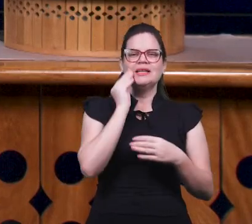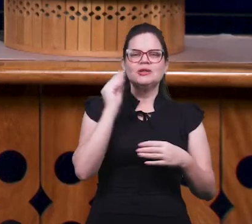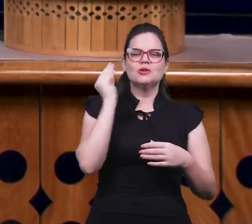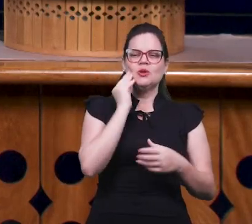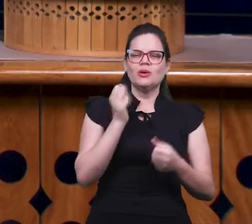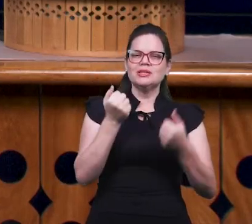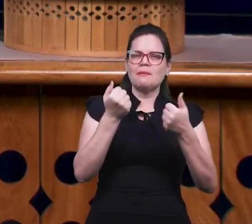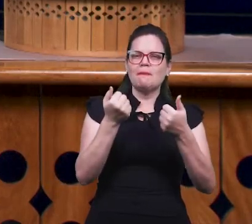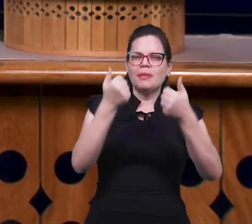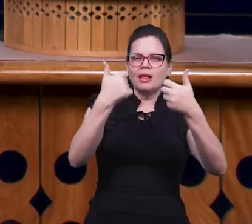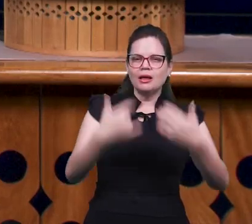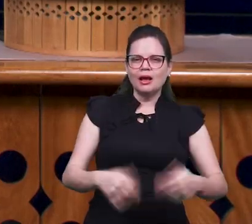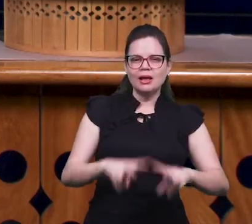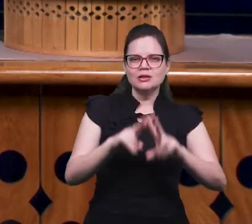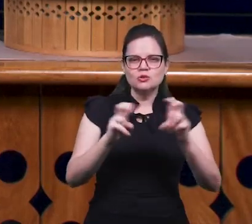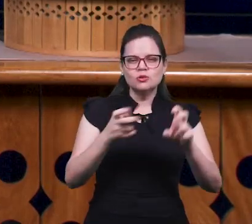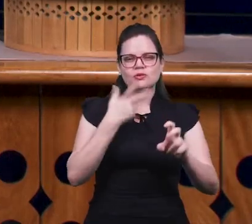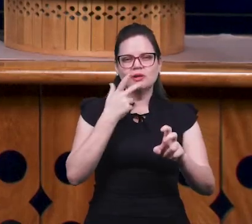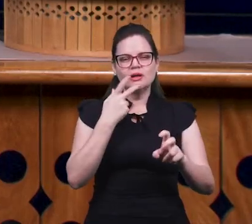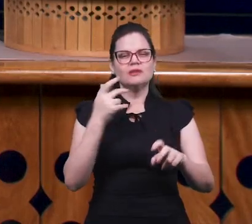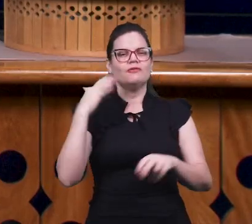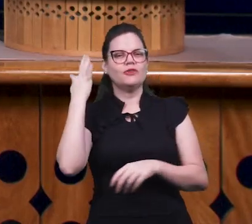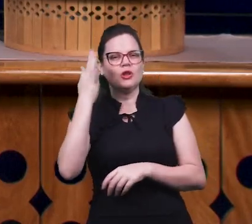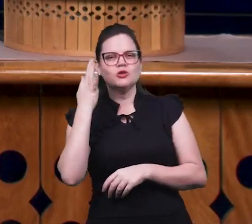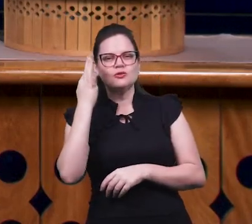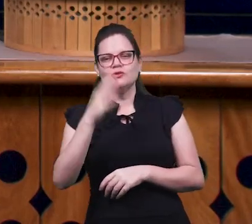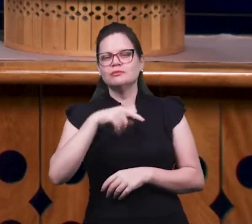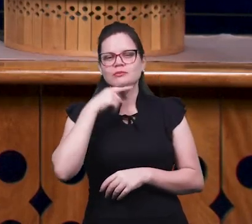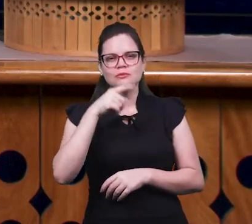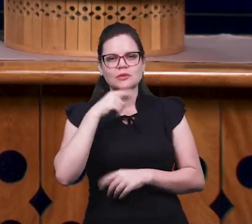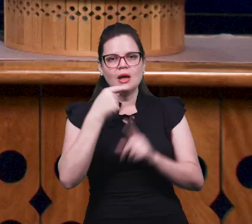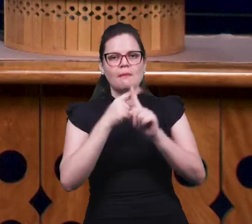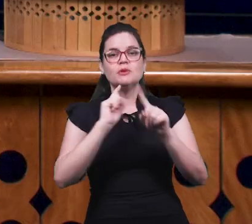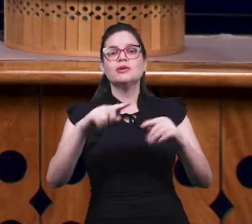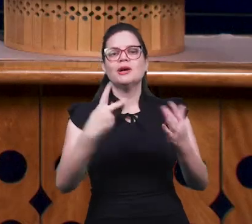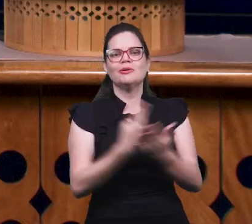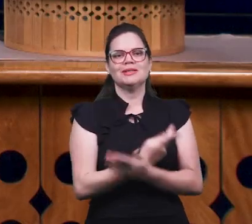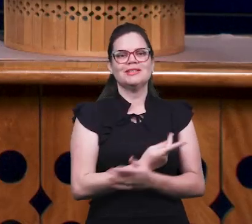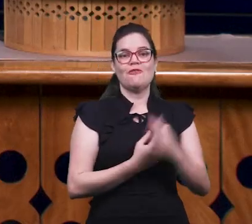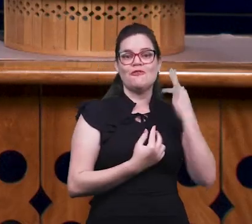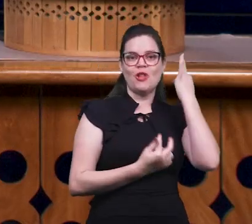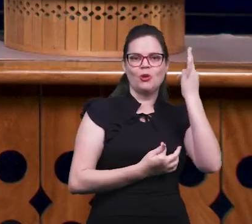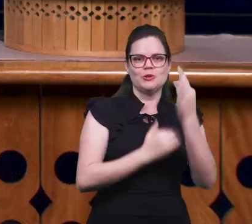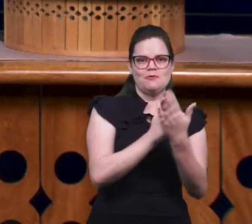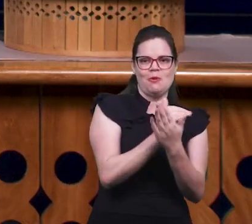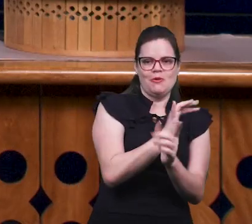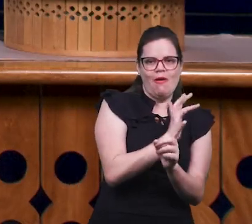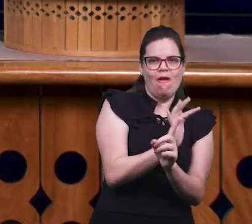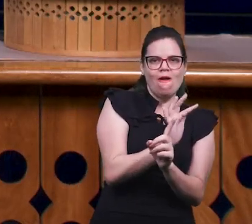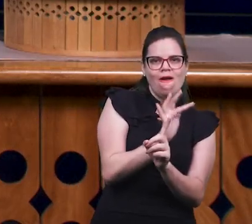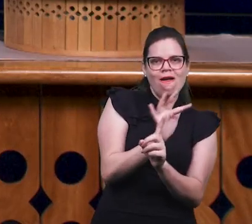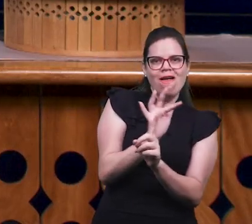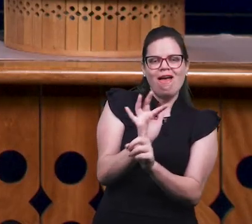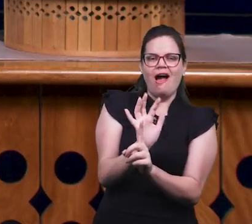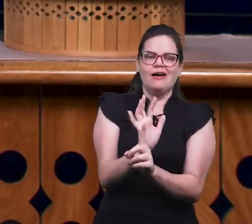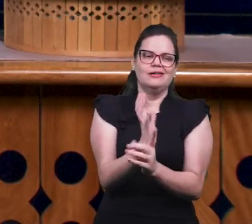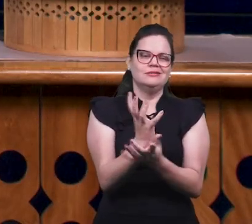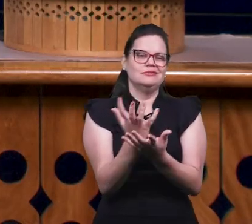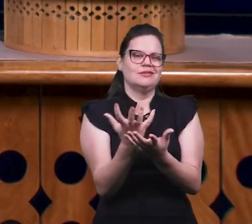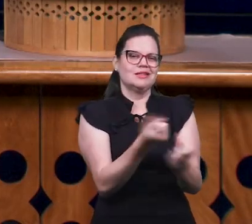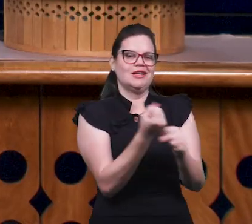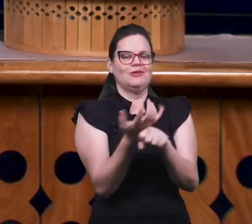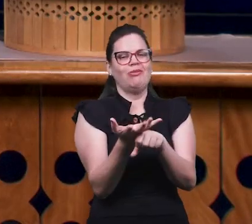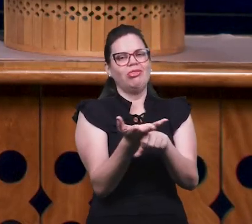Então, virou um cristianismo cheio de coisas, né? Porque Platão, por exemplo, não crê que